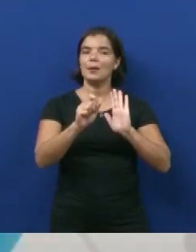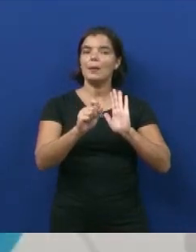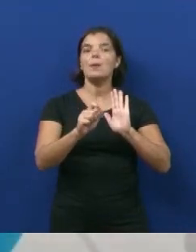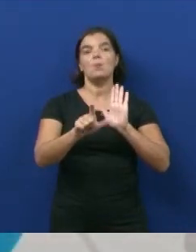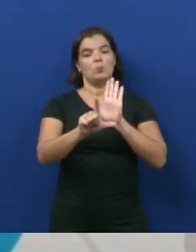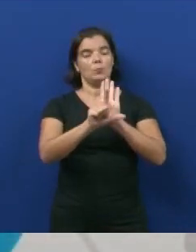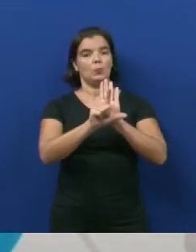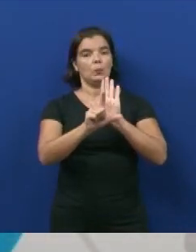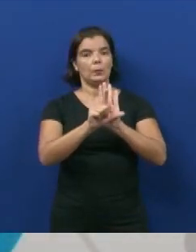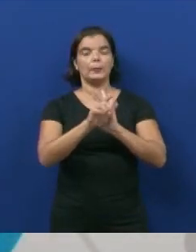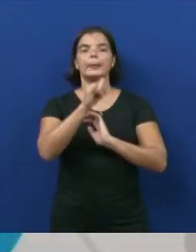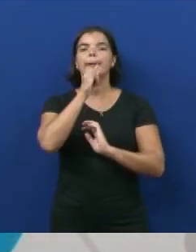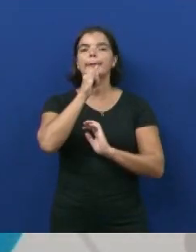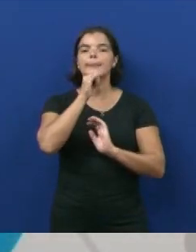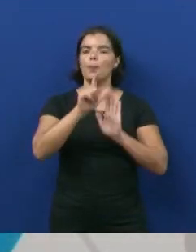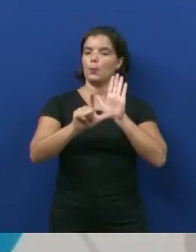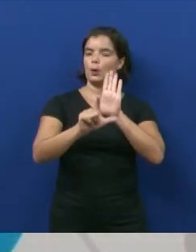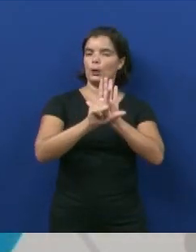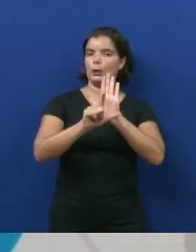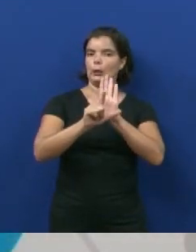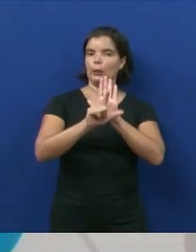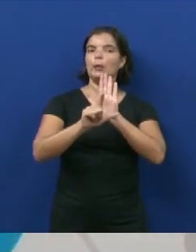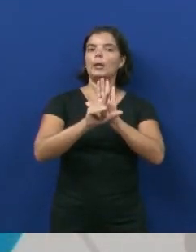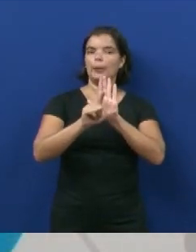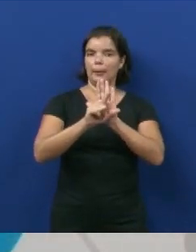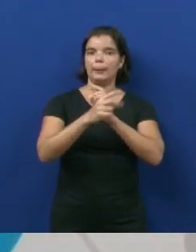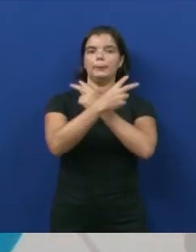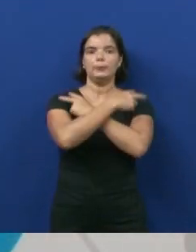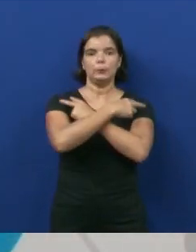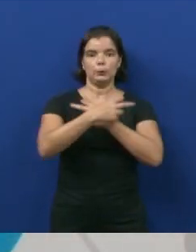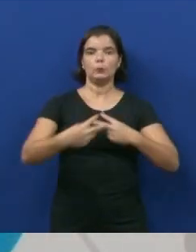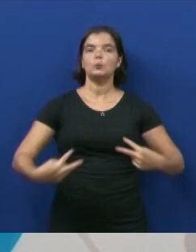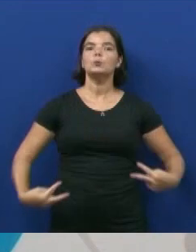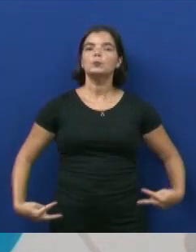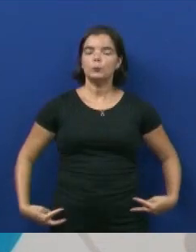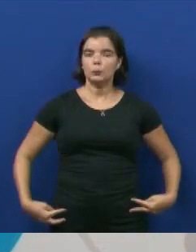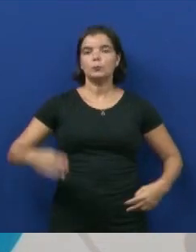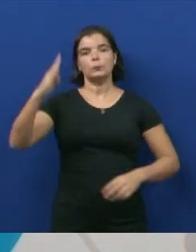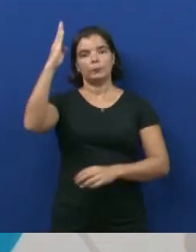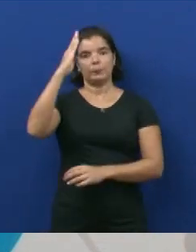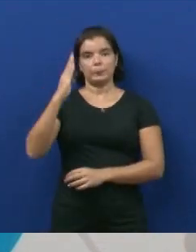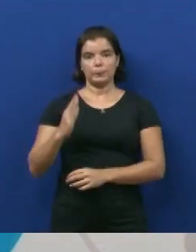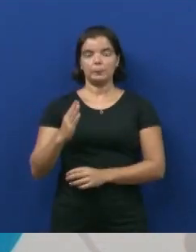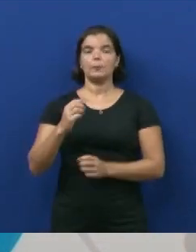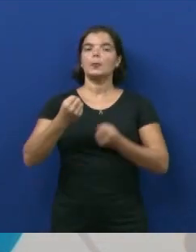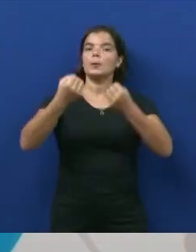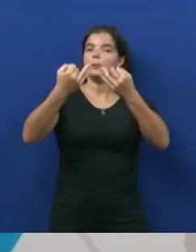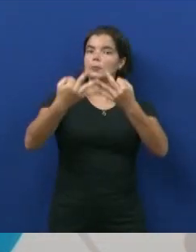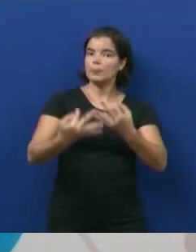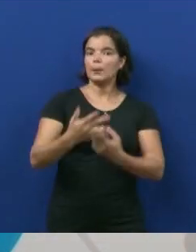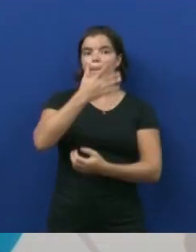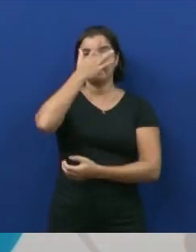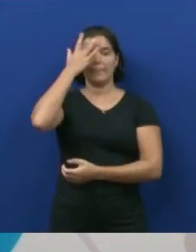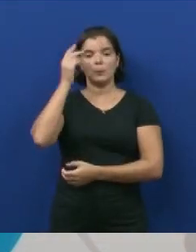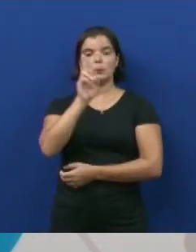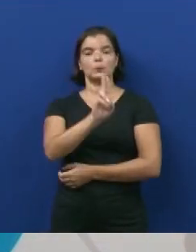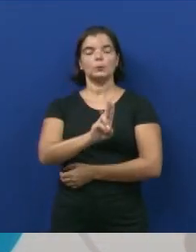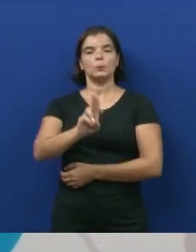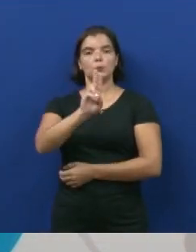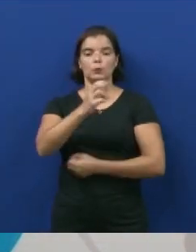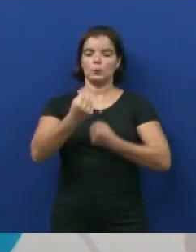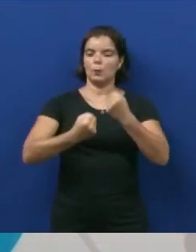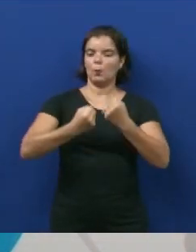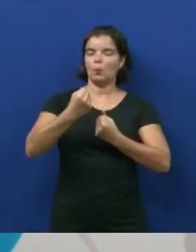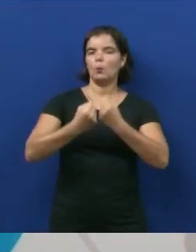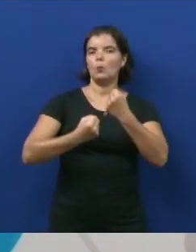por leis, como a lei de trânsito, por exemplo, o Código de Trânsito Brasileiro, determina que para a pessoa utilizar um